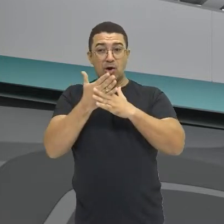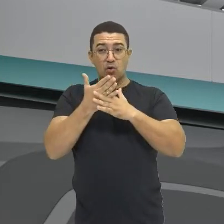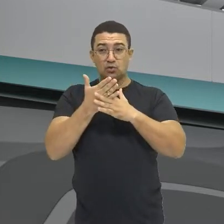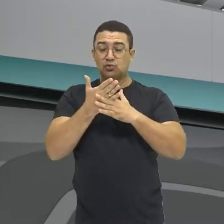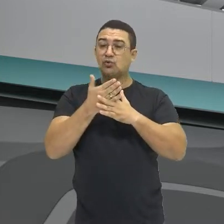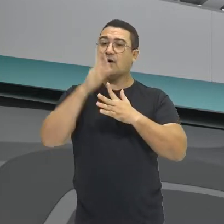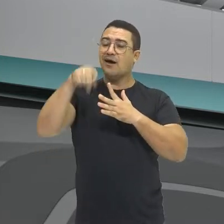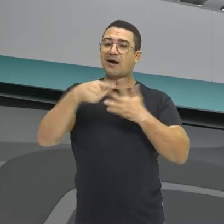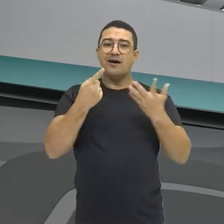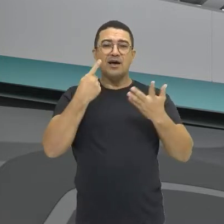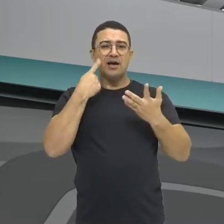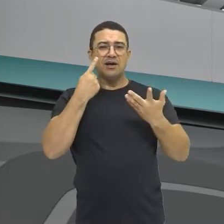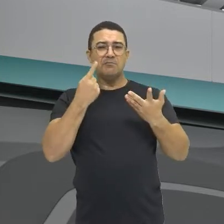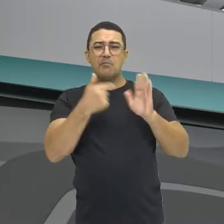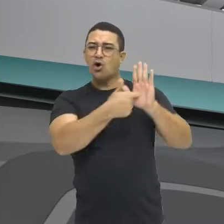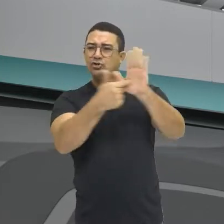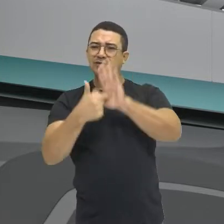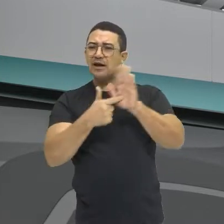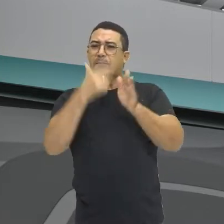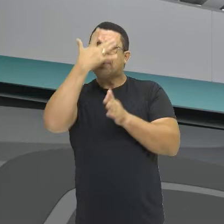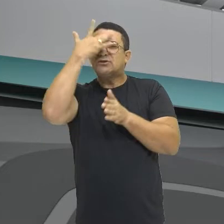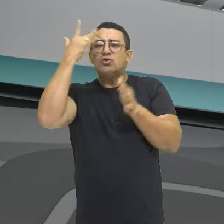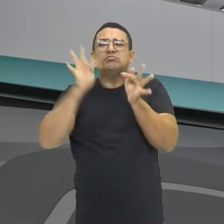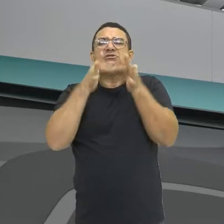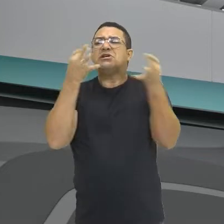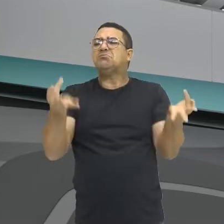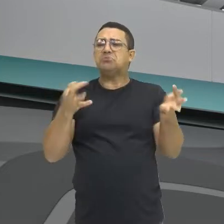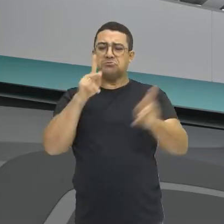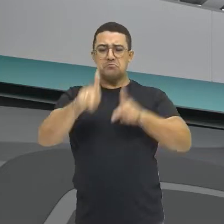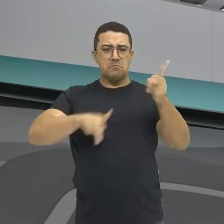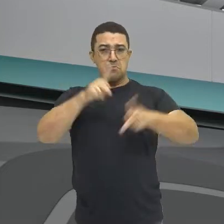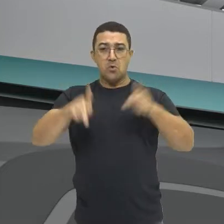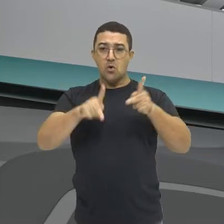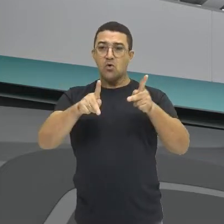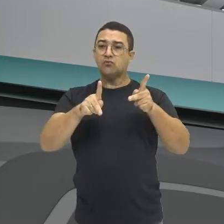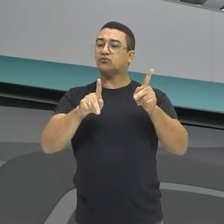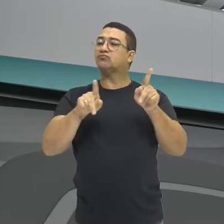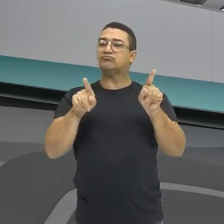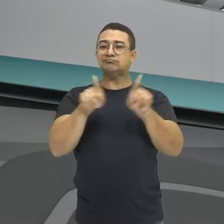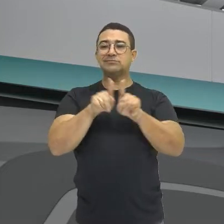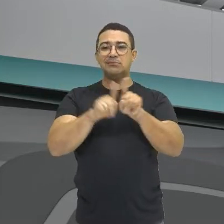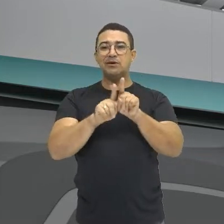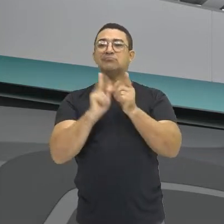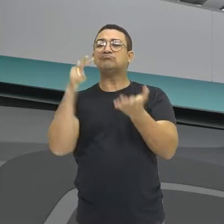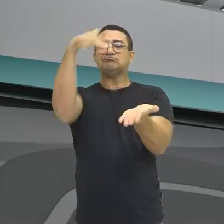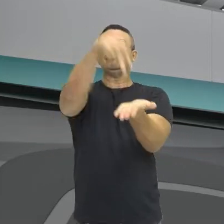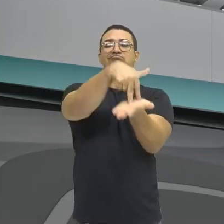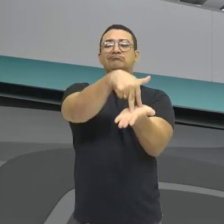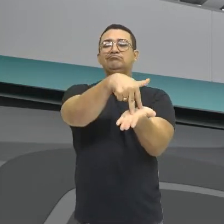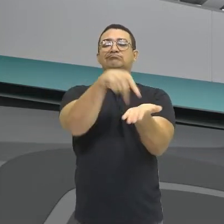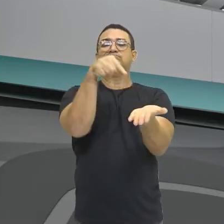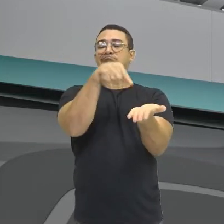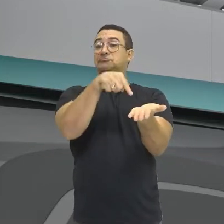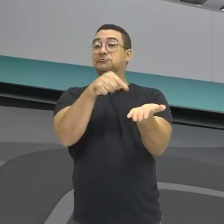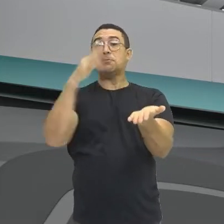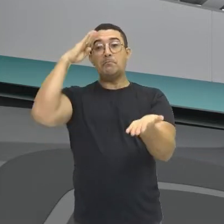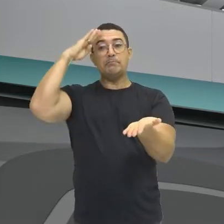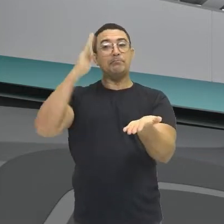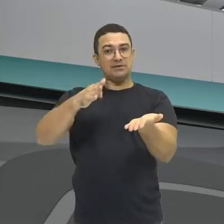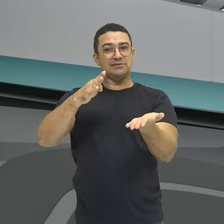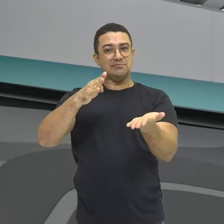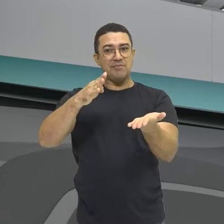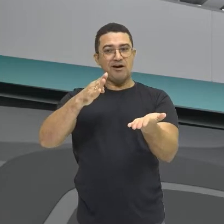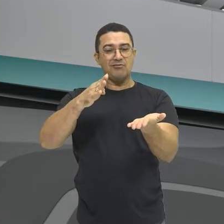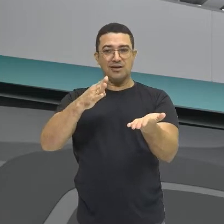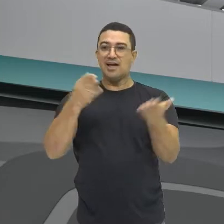pessoas simples, as pessoas da população mesmo, e inserir como personagem principal que nós vamos ver ao longo da nossa